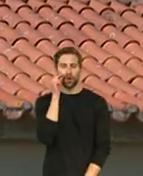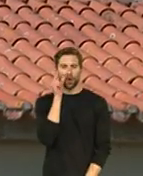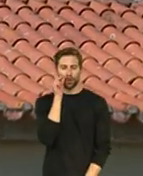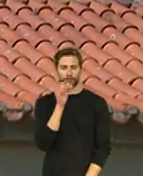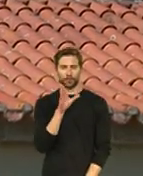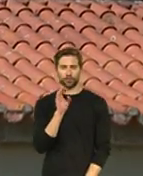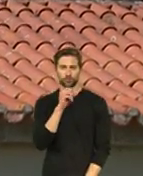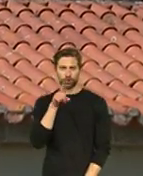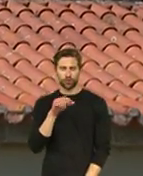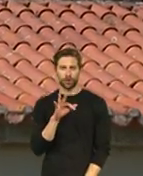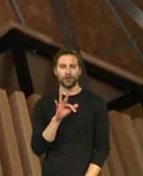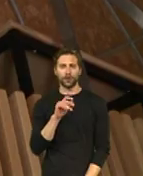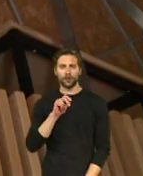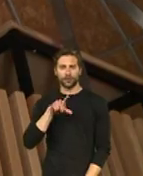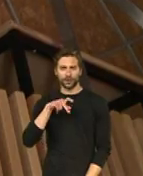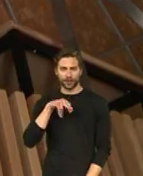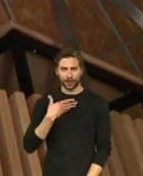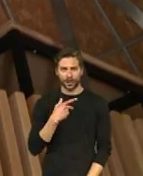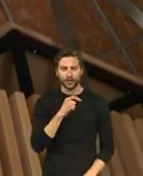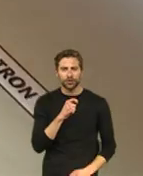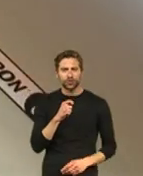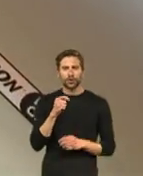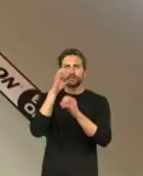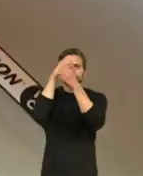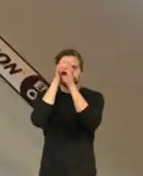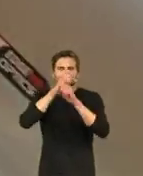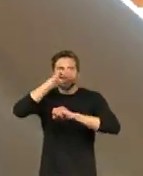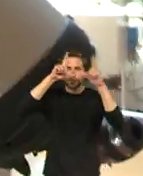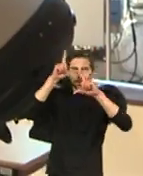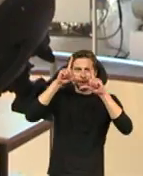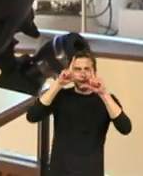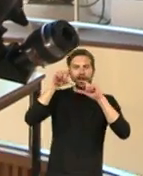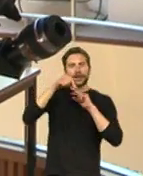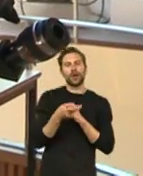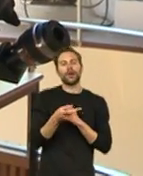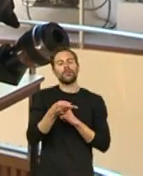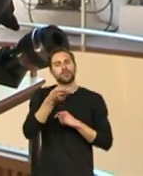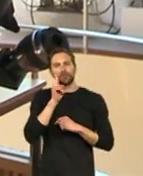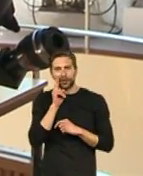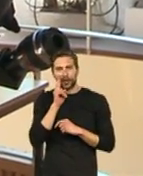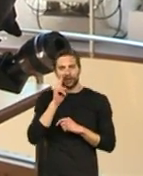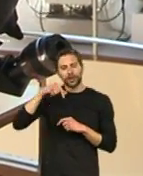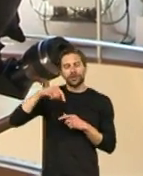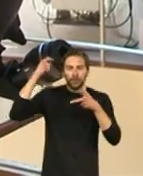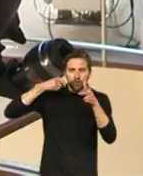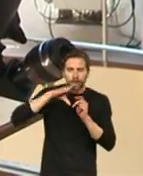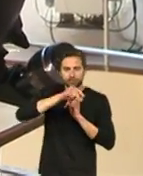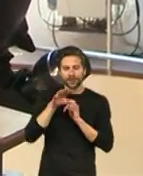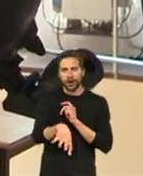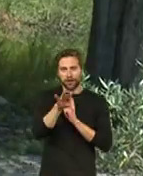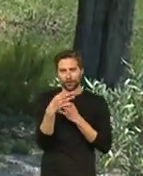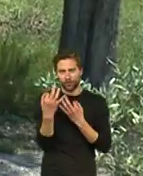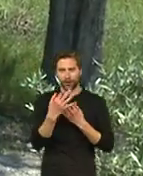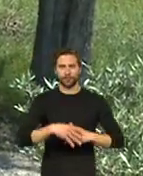João Fernandes no Observatório Astronómico e Geofísico, de que é diretor e se incluiu na rubrica Sítios.